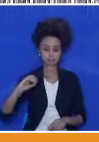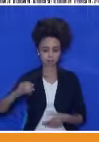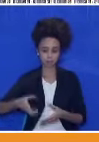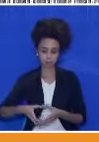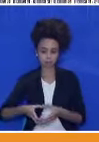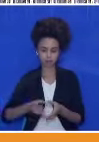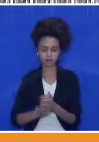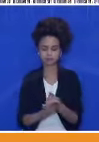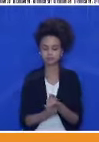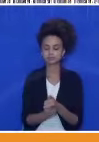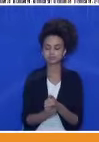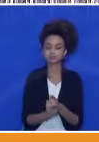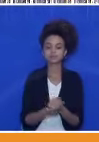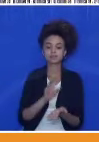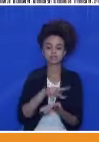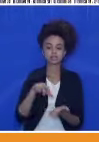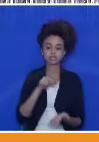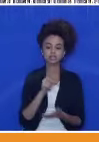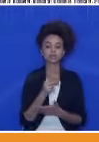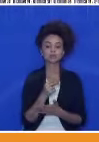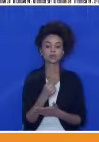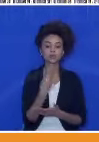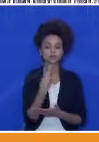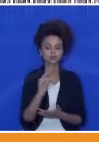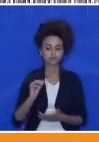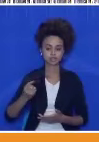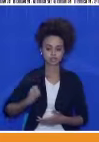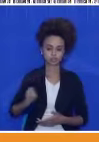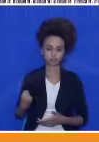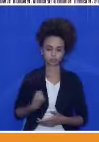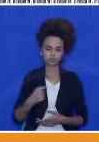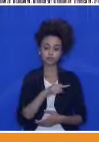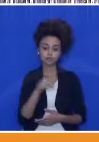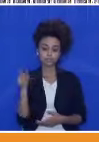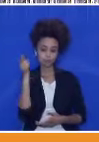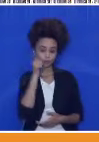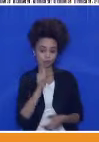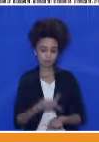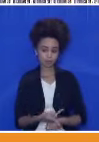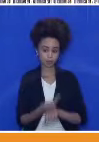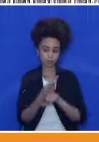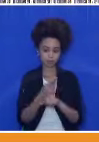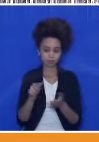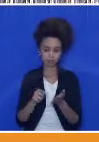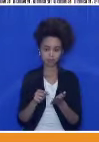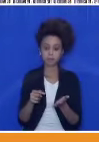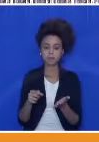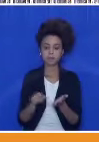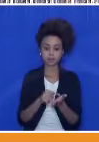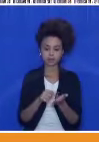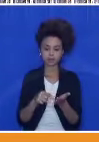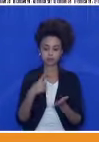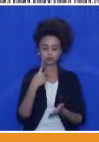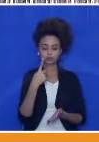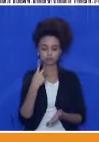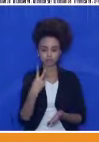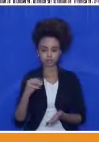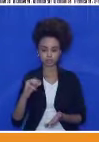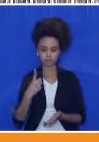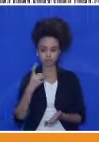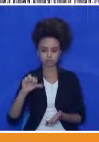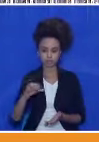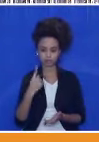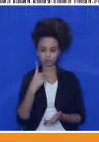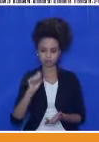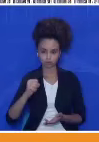de 01 a 00. Serão sorteados 20 números e você concorre a prêmios para acertos de 20, 19,